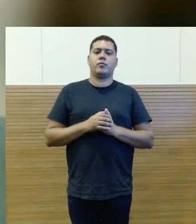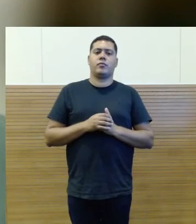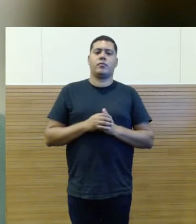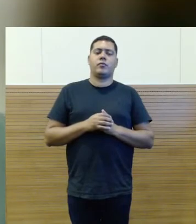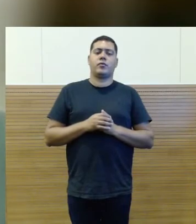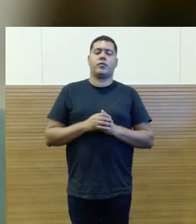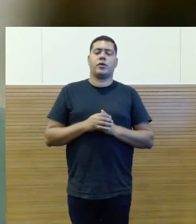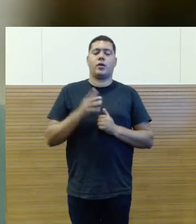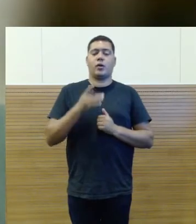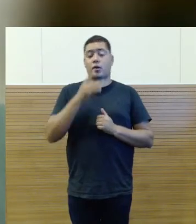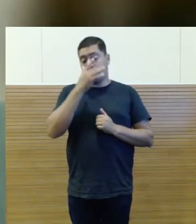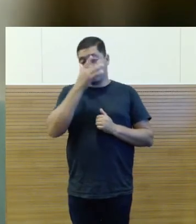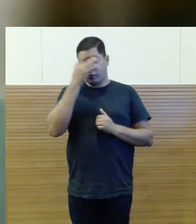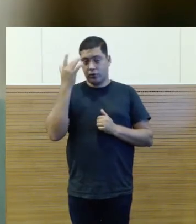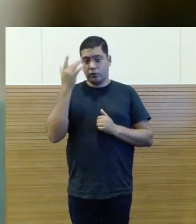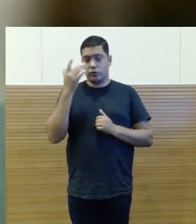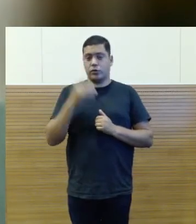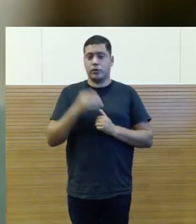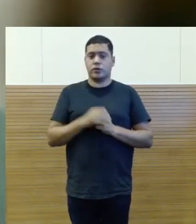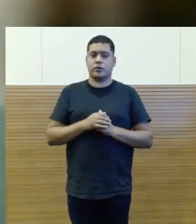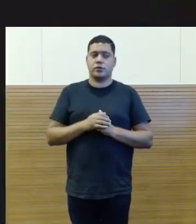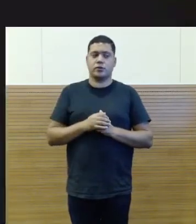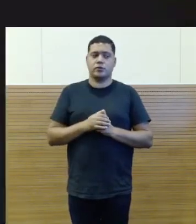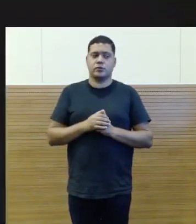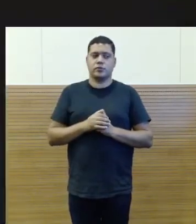os atores poderosos que